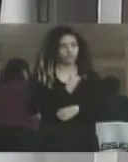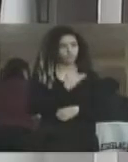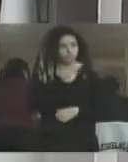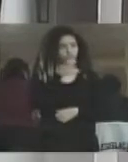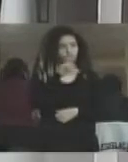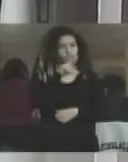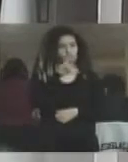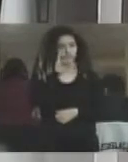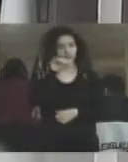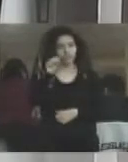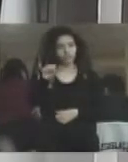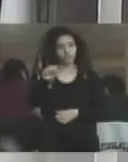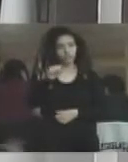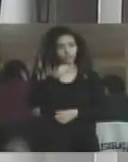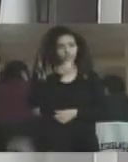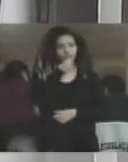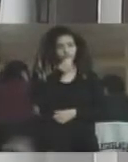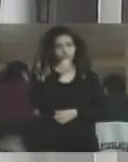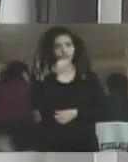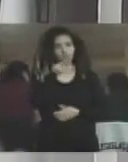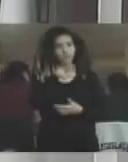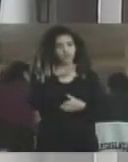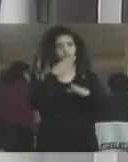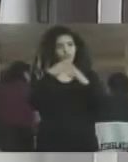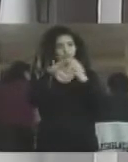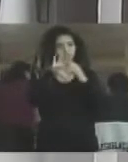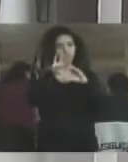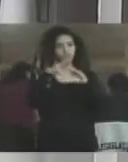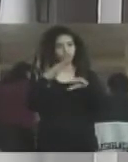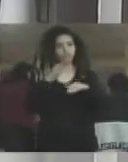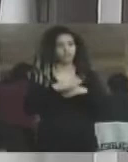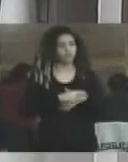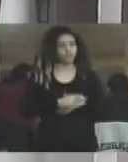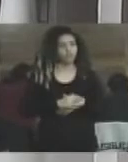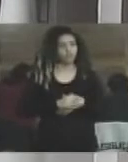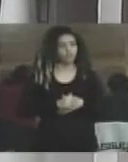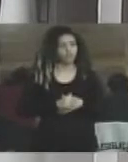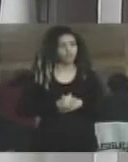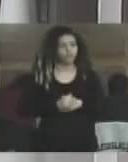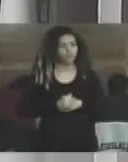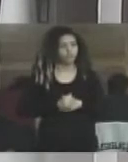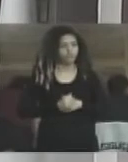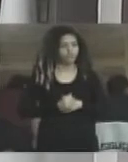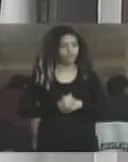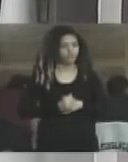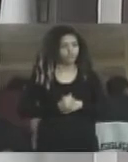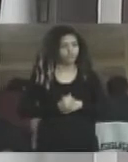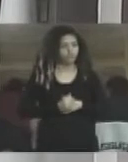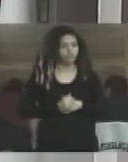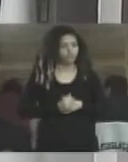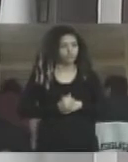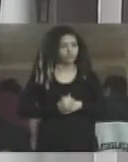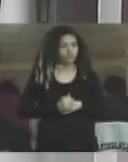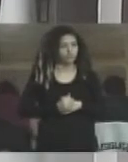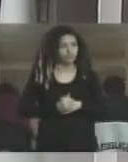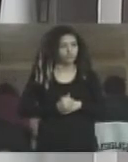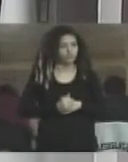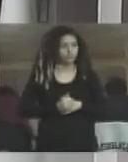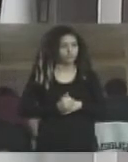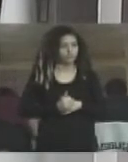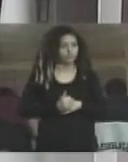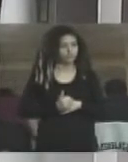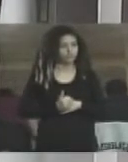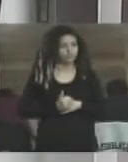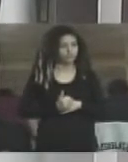Cris Viana, que irá cantar aqui para a gente. A Cris é um encanto, cantando, né? Você já é um encanto, cantando, então, não tem para ninguém, né,